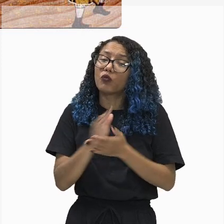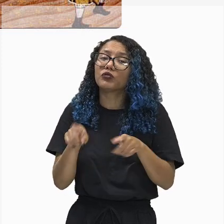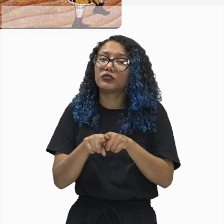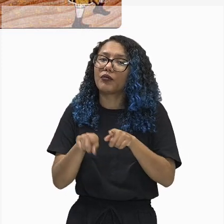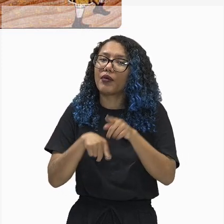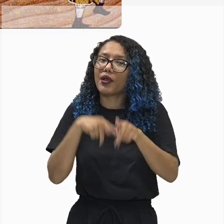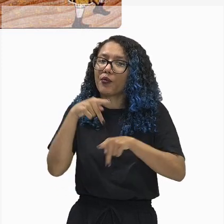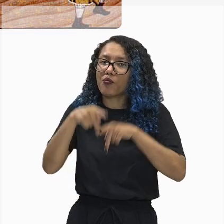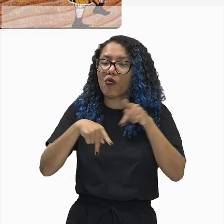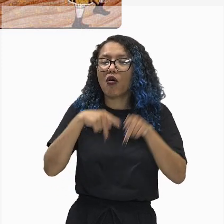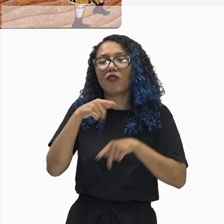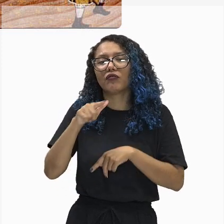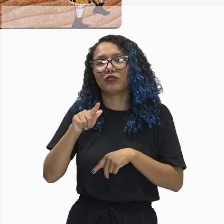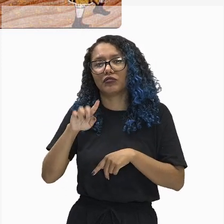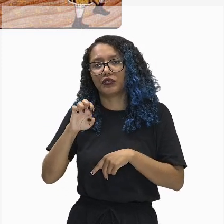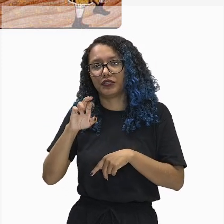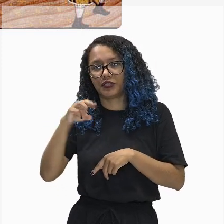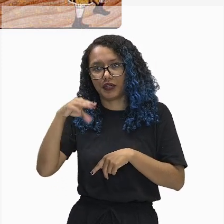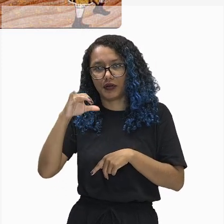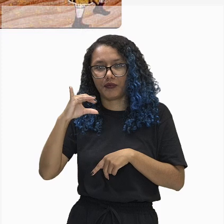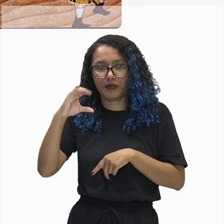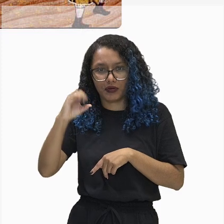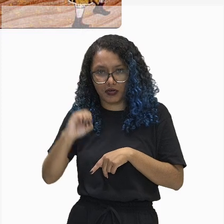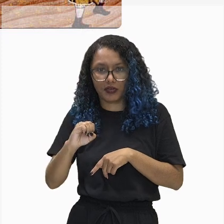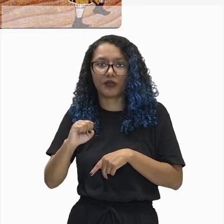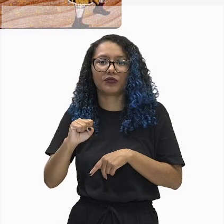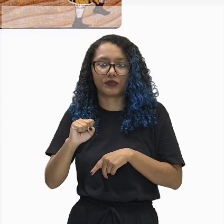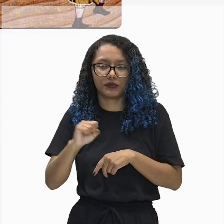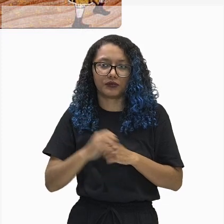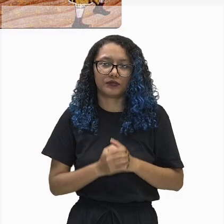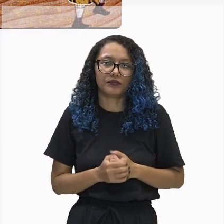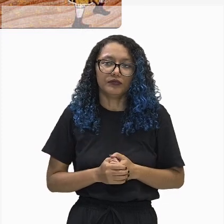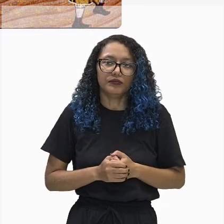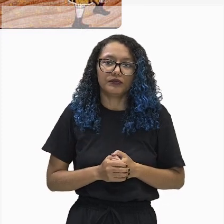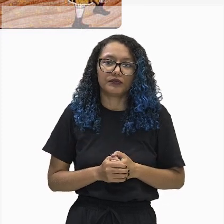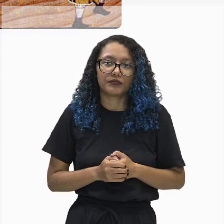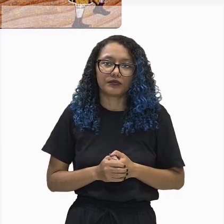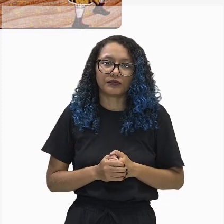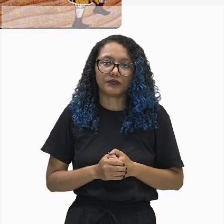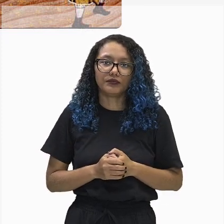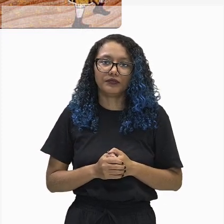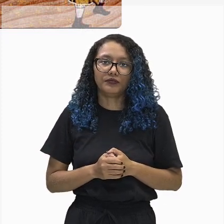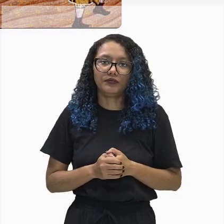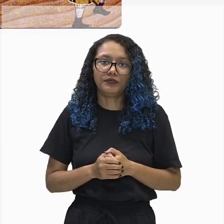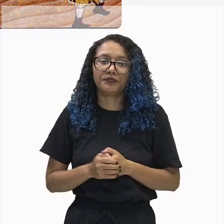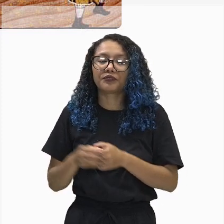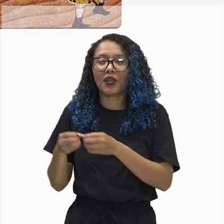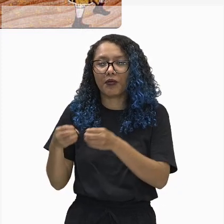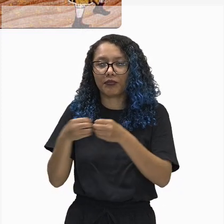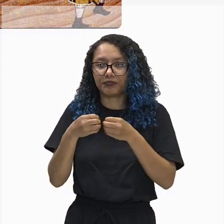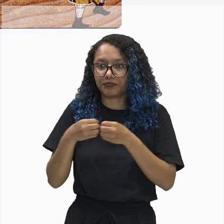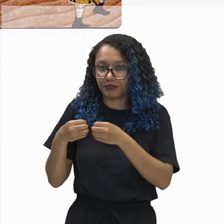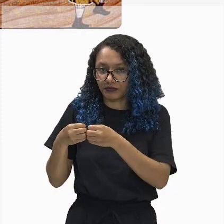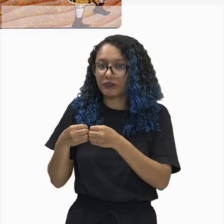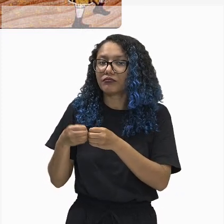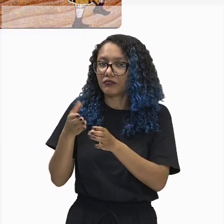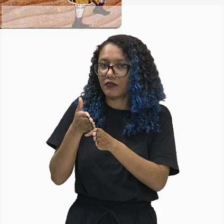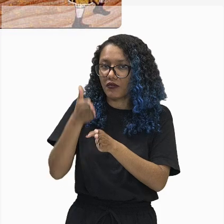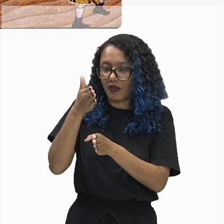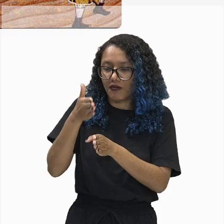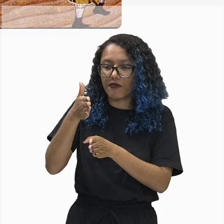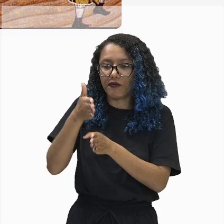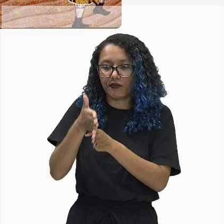são convidados ali a ficar próximos ali às fronteiras do império. Então, aos poucos, eles vão fazendo o quê, né?